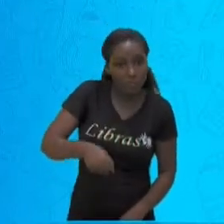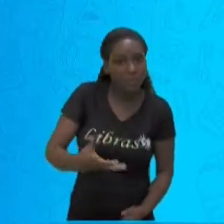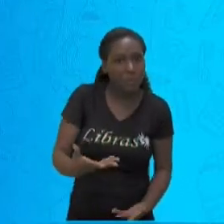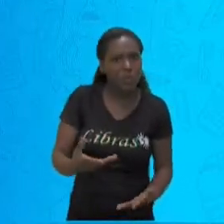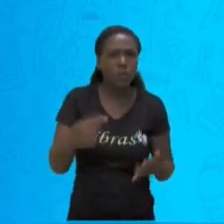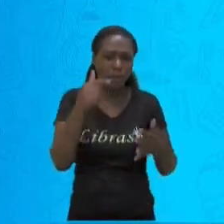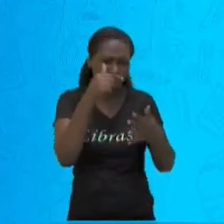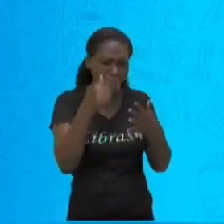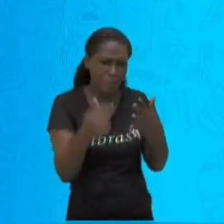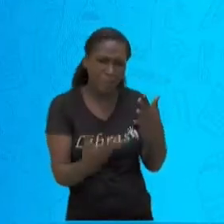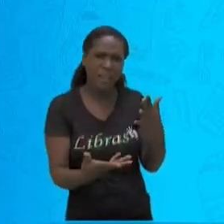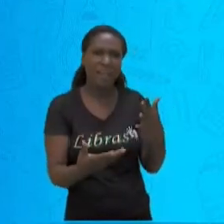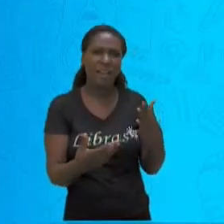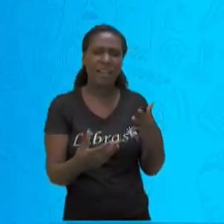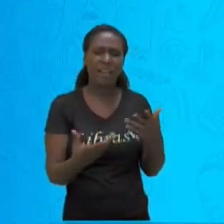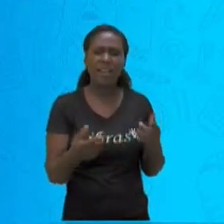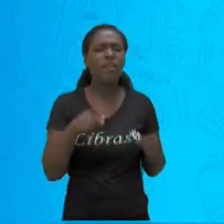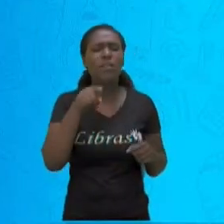Dos índios.